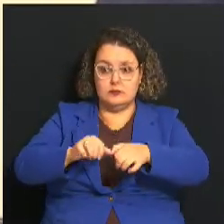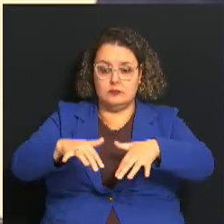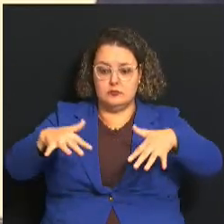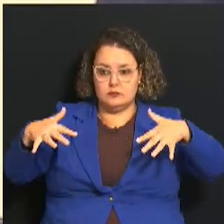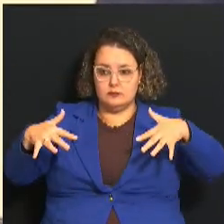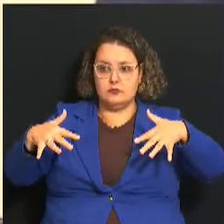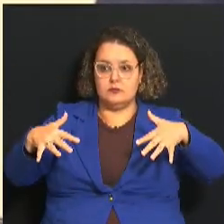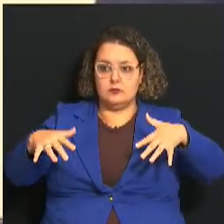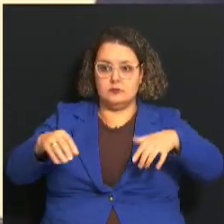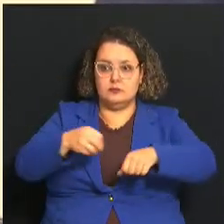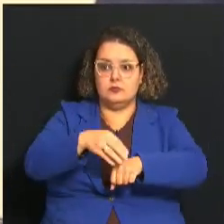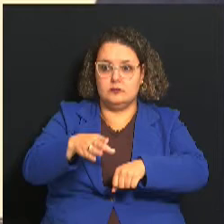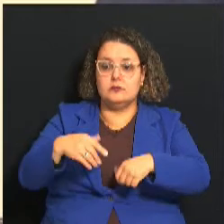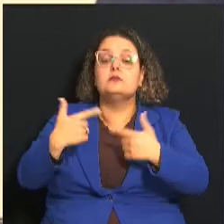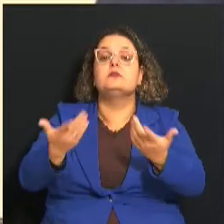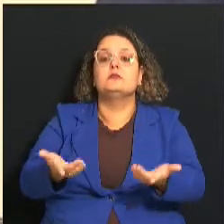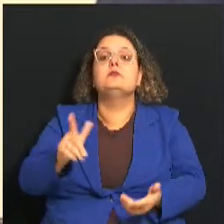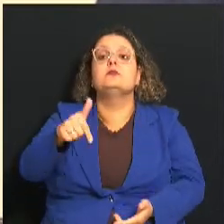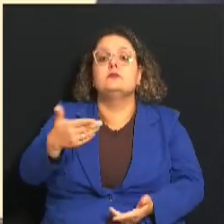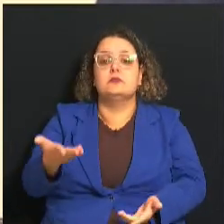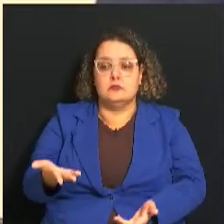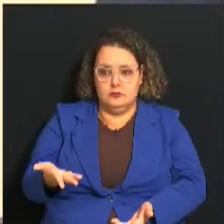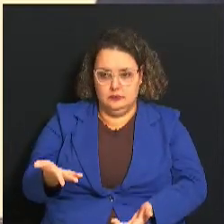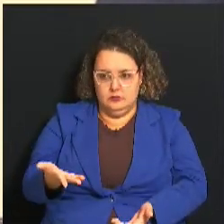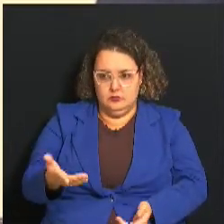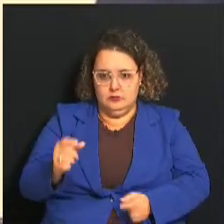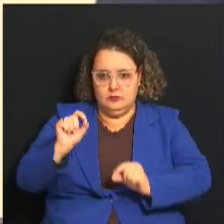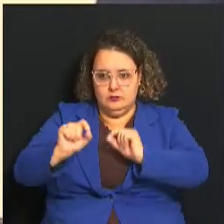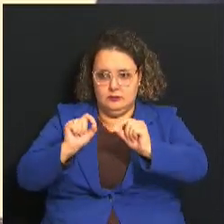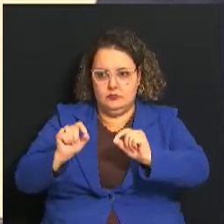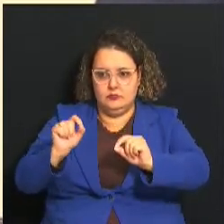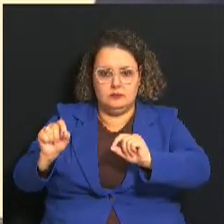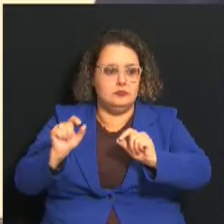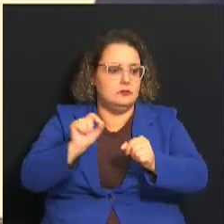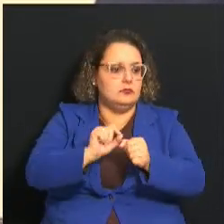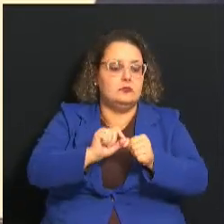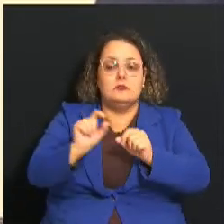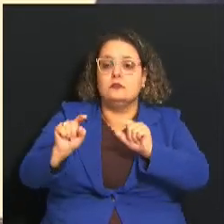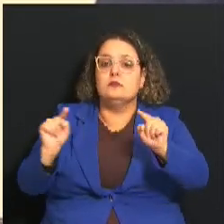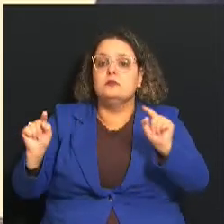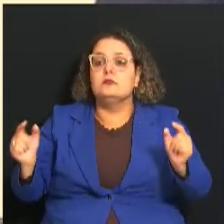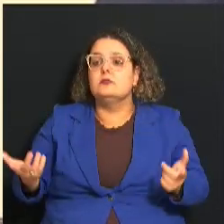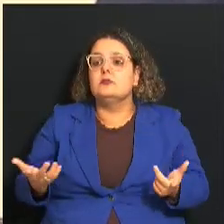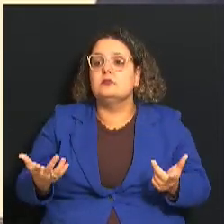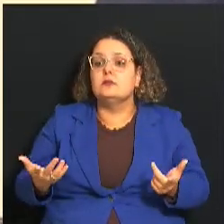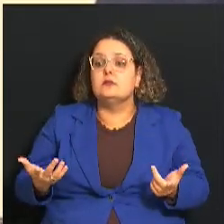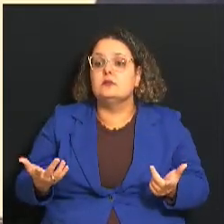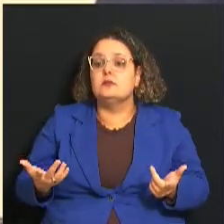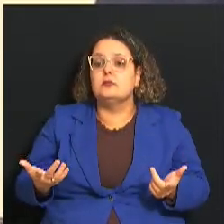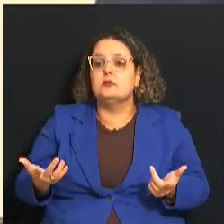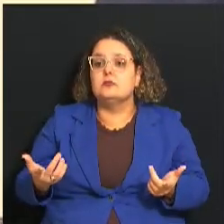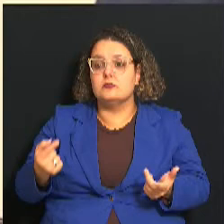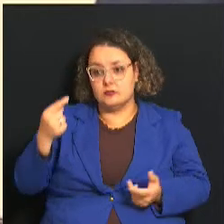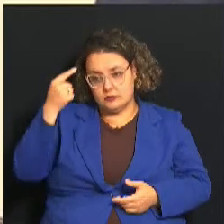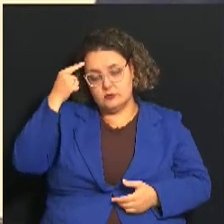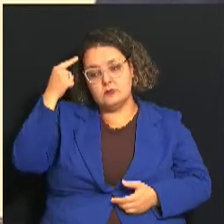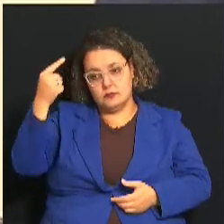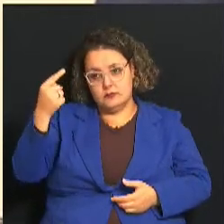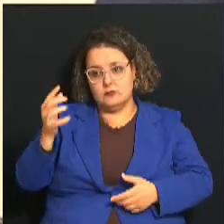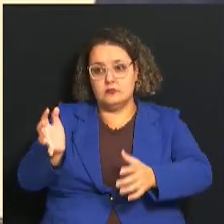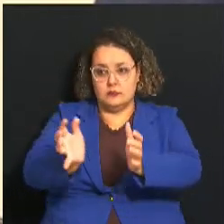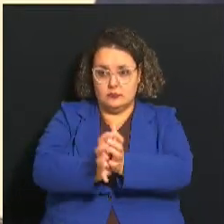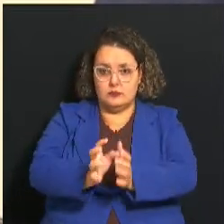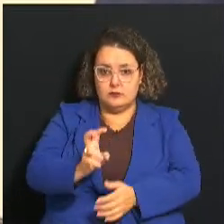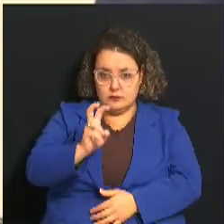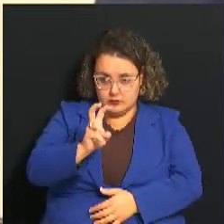alguma deliberação e depois. Quem é que corre atrás do quê, quem faz o quê, quem ajuda. Então a ideia foi criar um grupo de